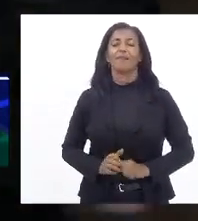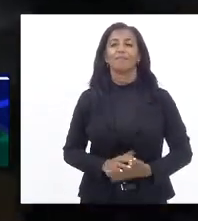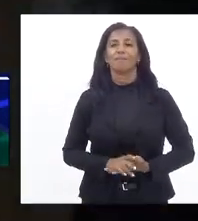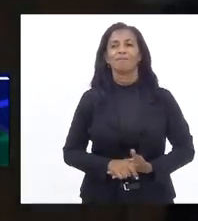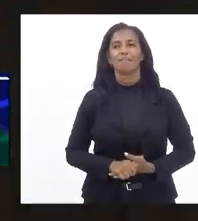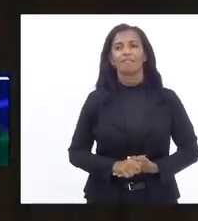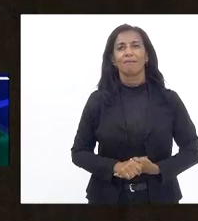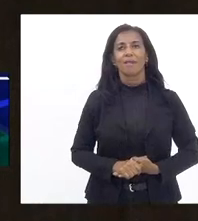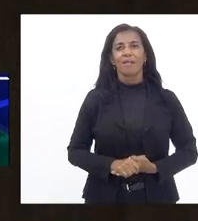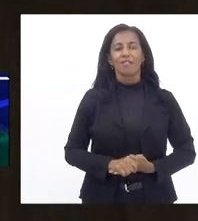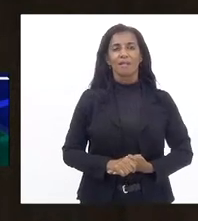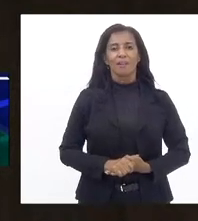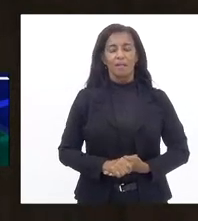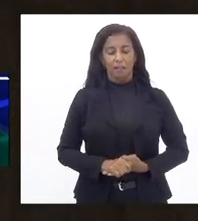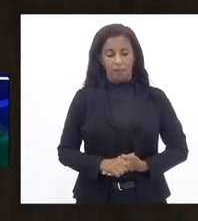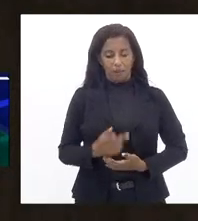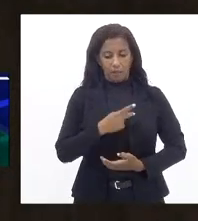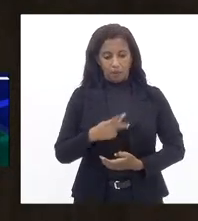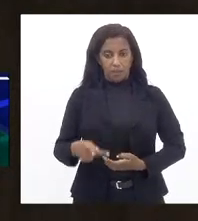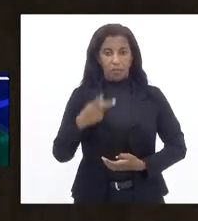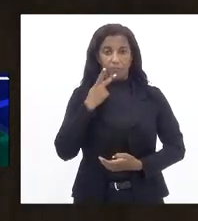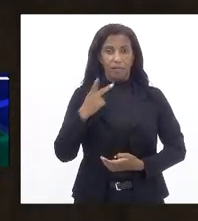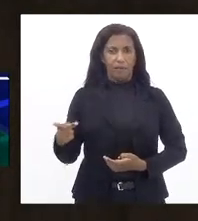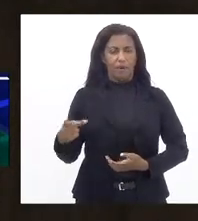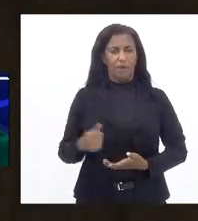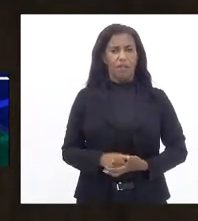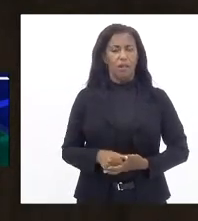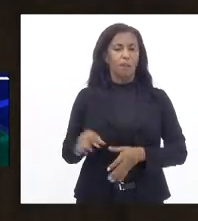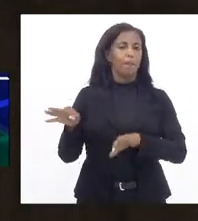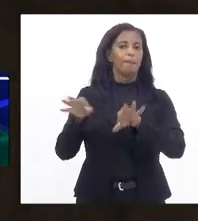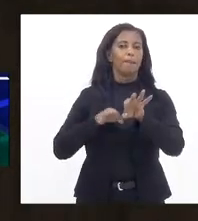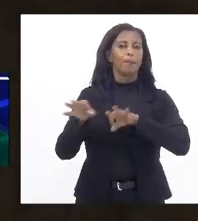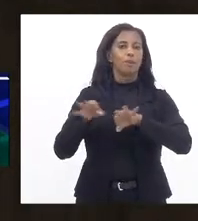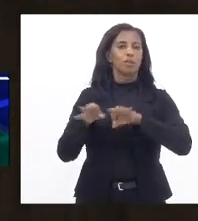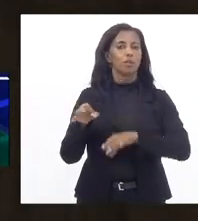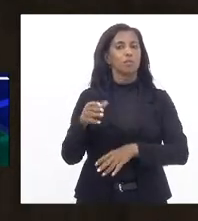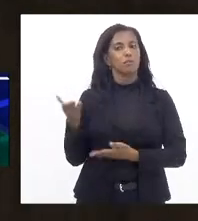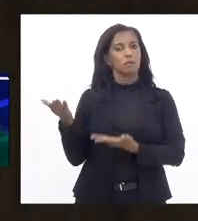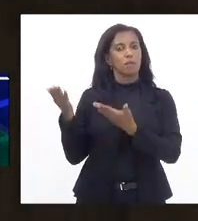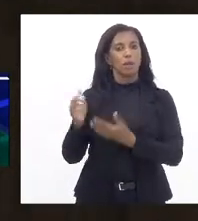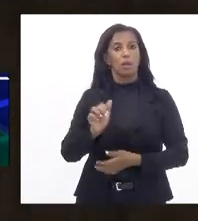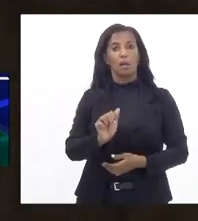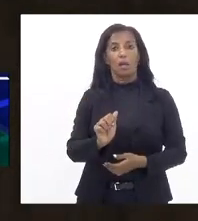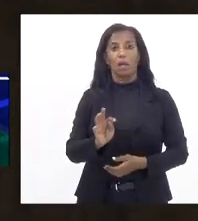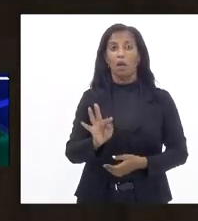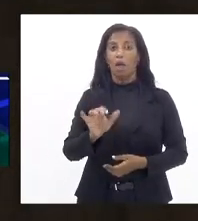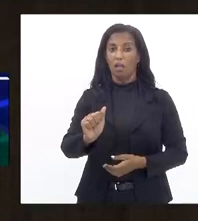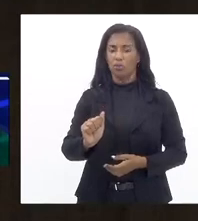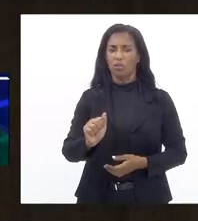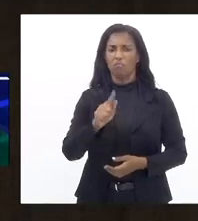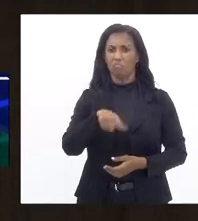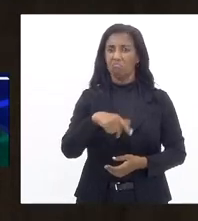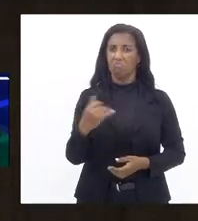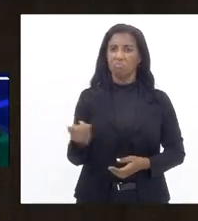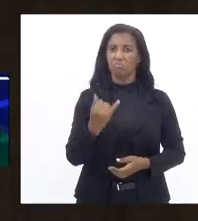Presidente, eu devo dizer que o projeto do deputado Atila Nunes é